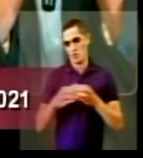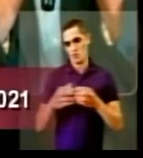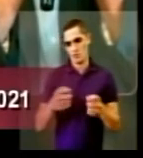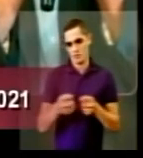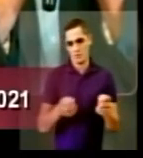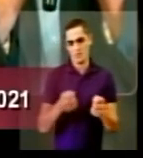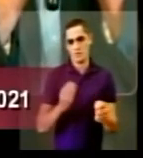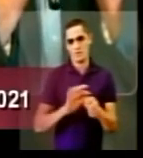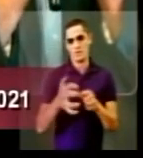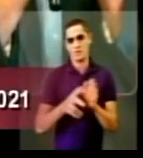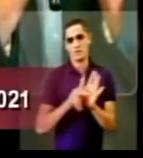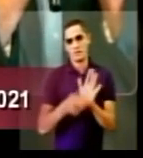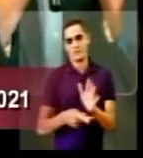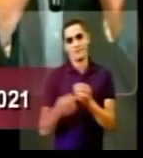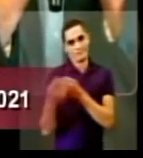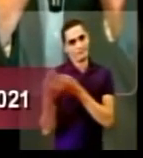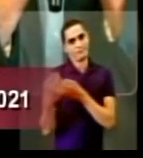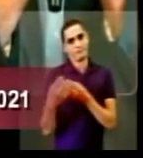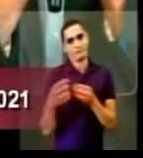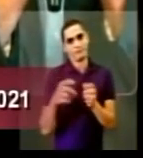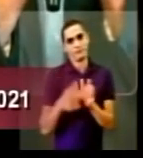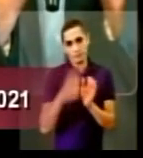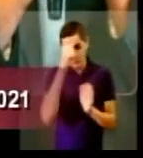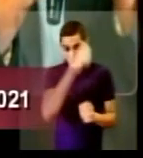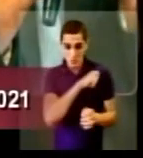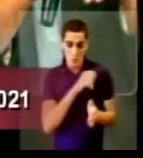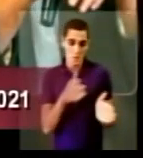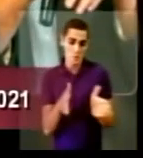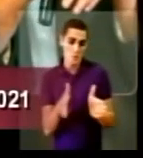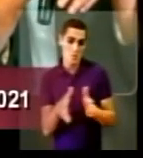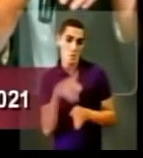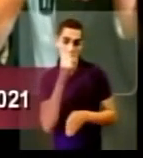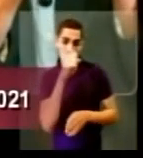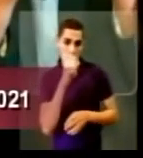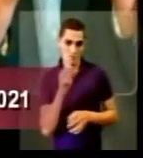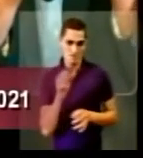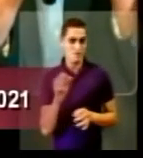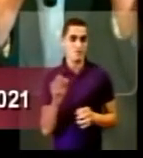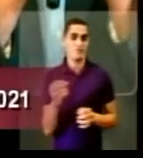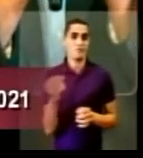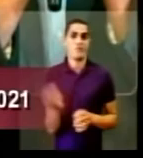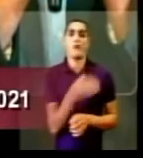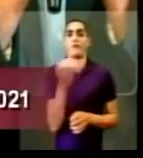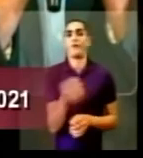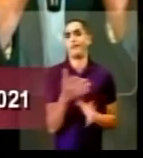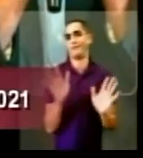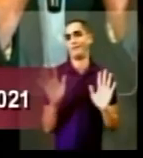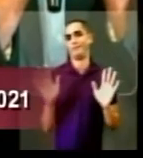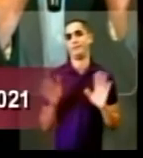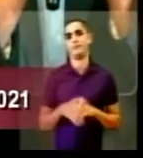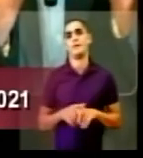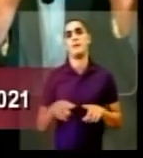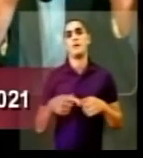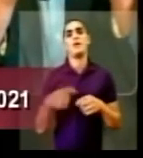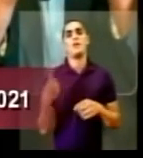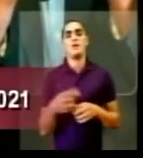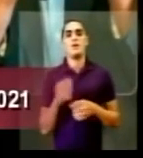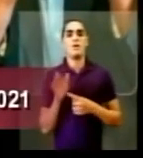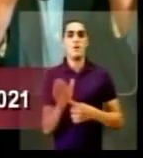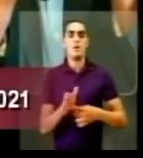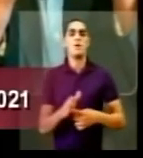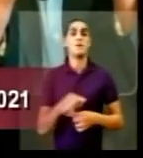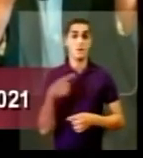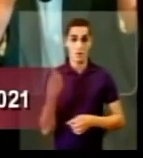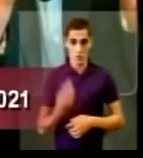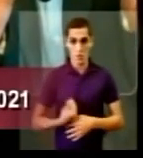comitê nós termos ficado na fase laranja, porque como a gente coloca, nós